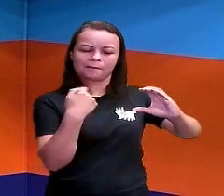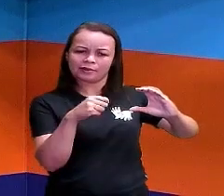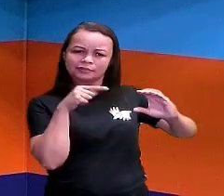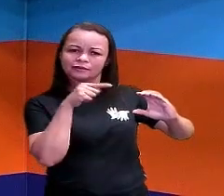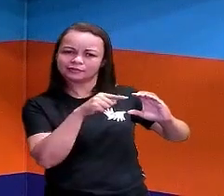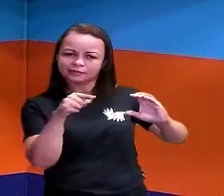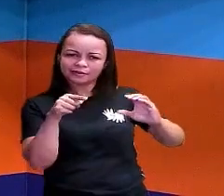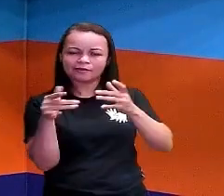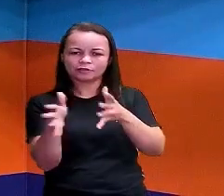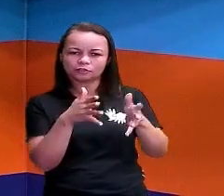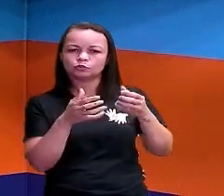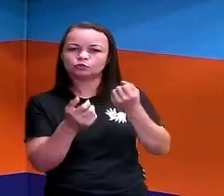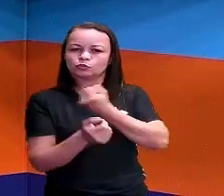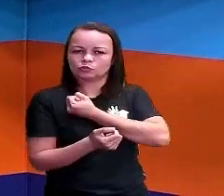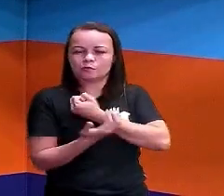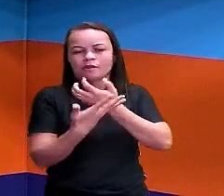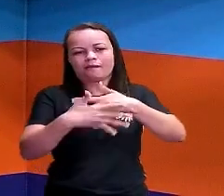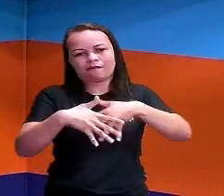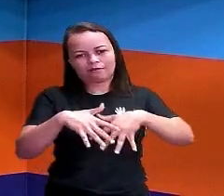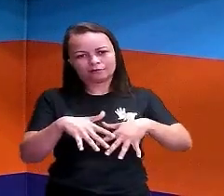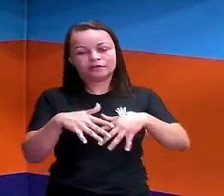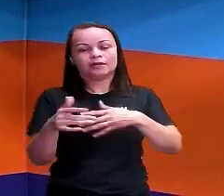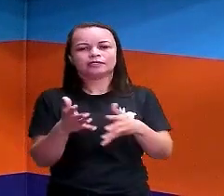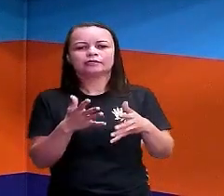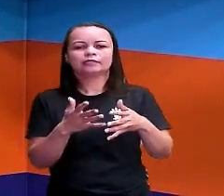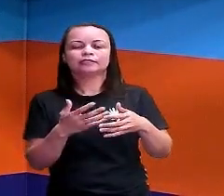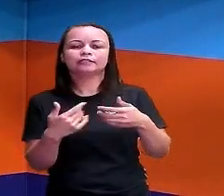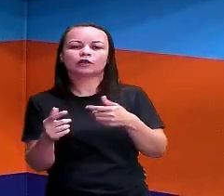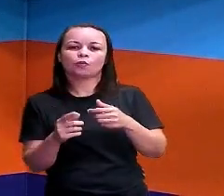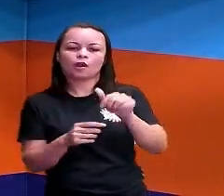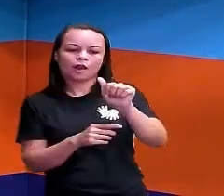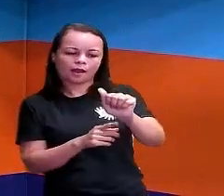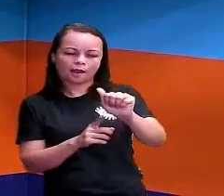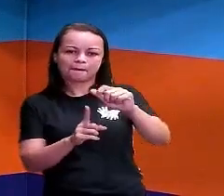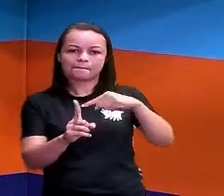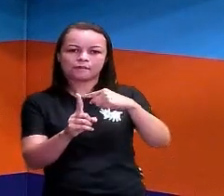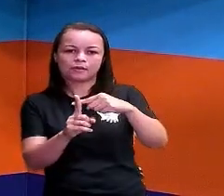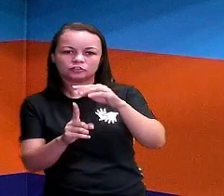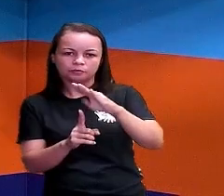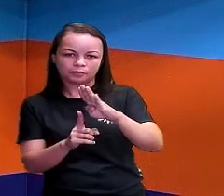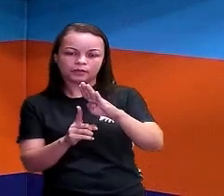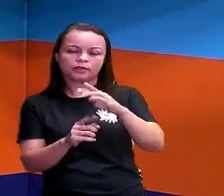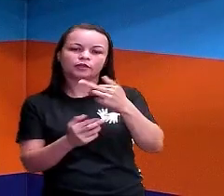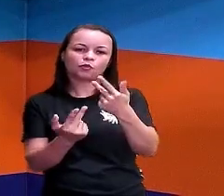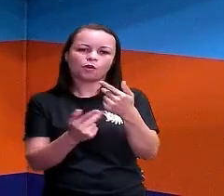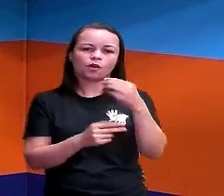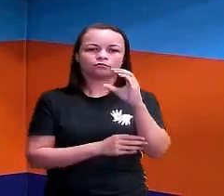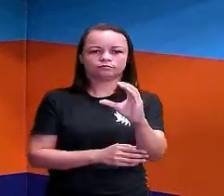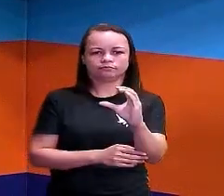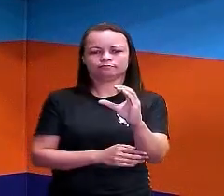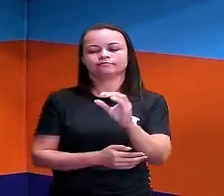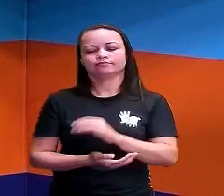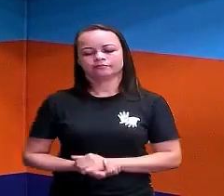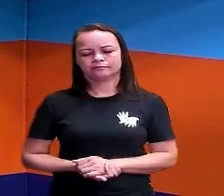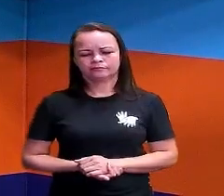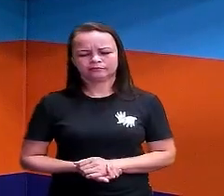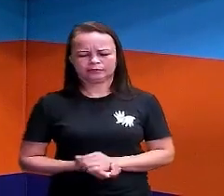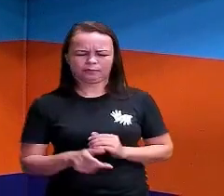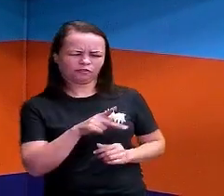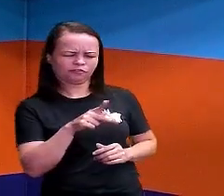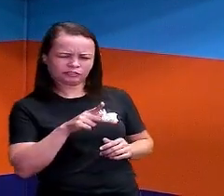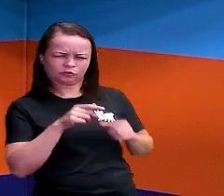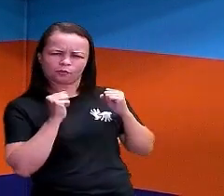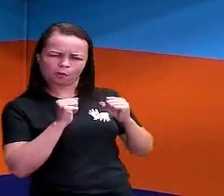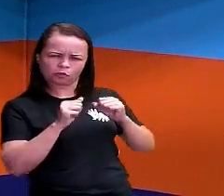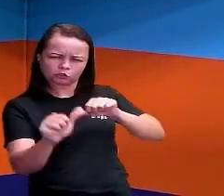números naturais. E A mais B igual a C. Subtração. Ah, professora, posso trocar a ordem antes de